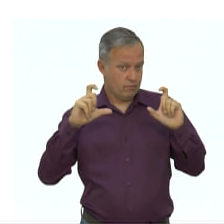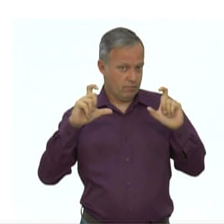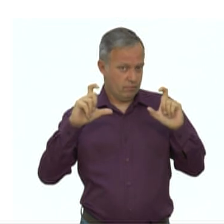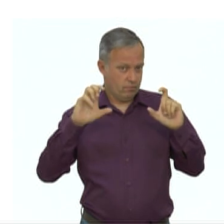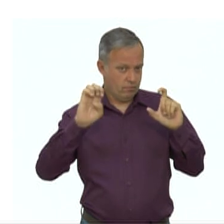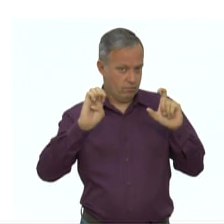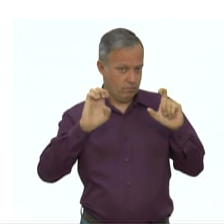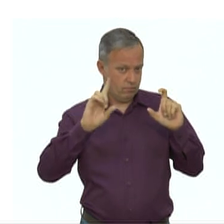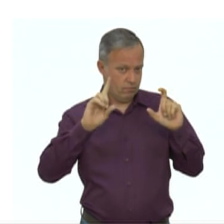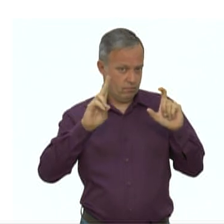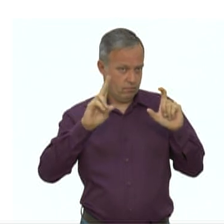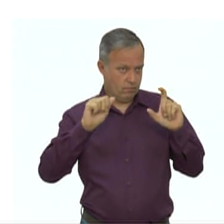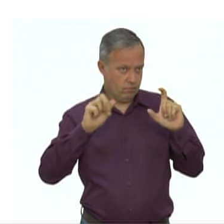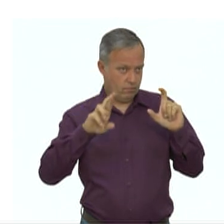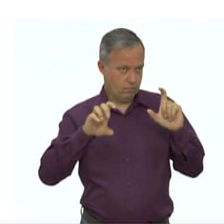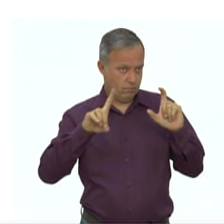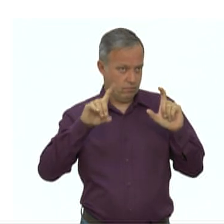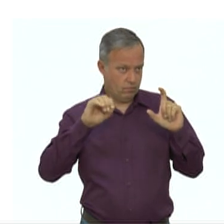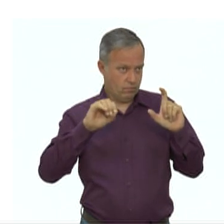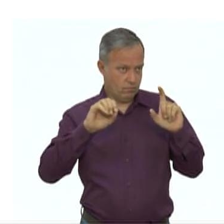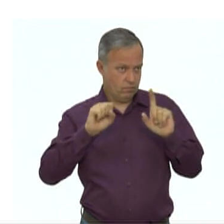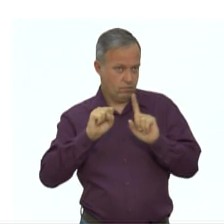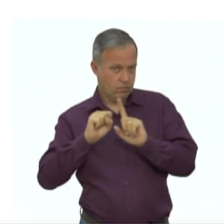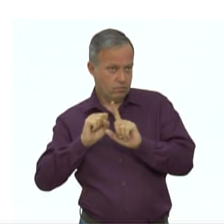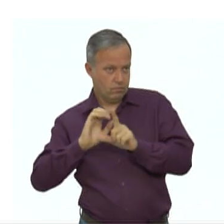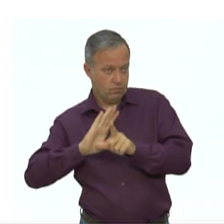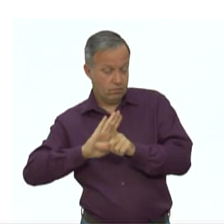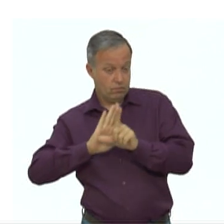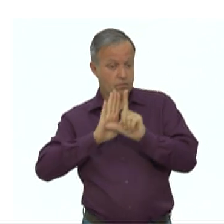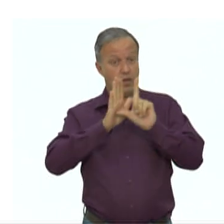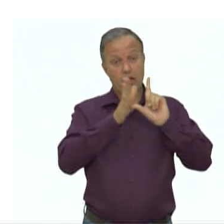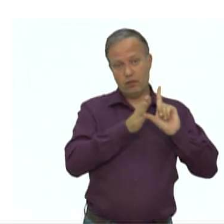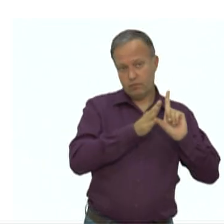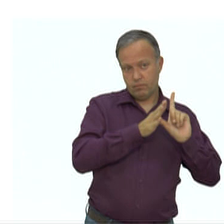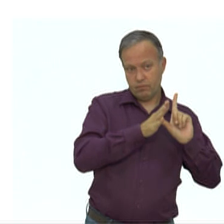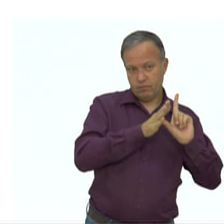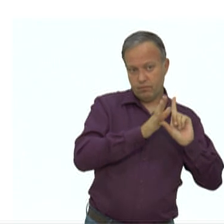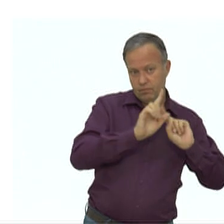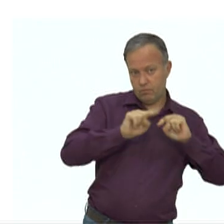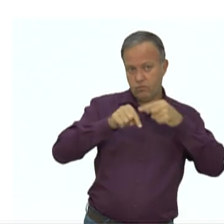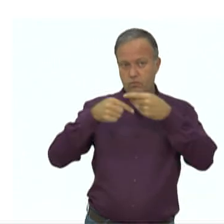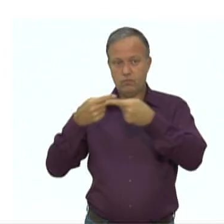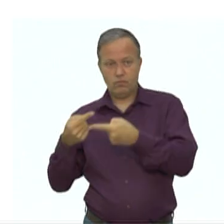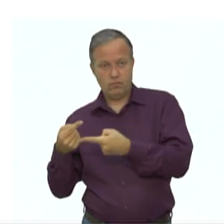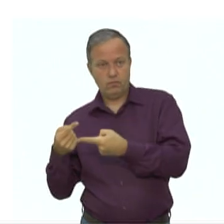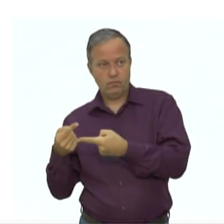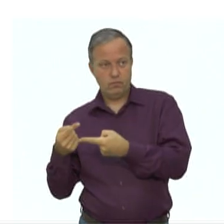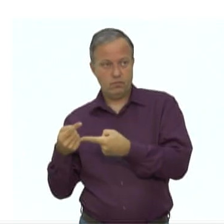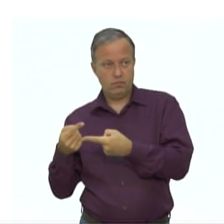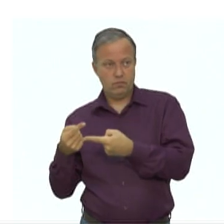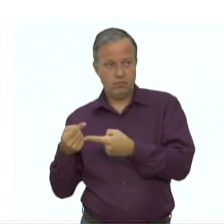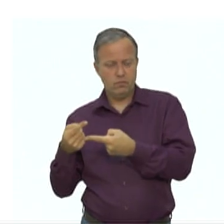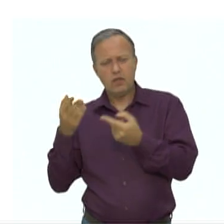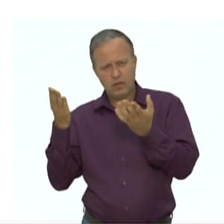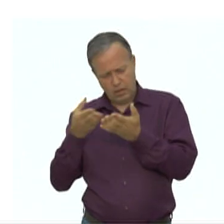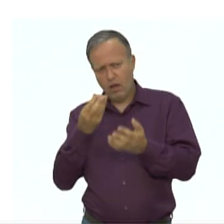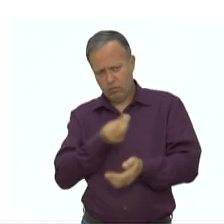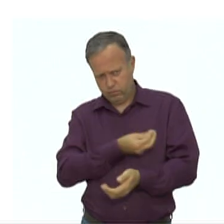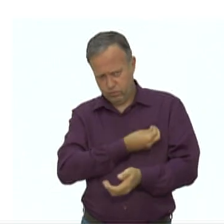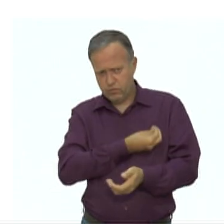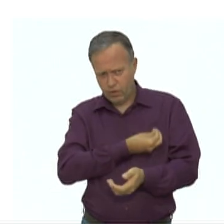dele, um antes e um depois. Será que ele está